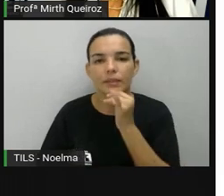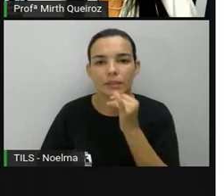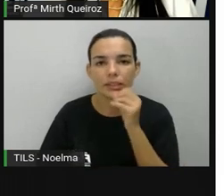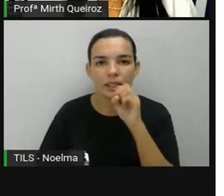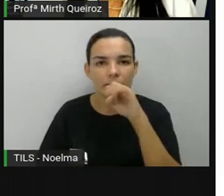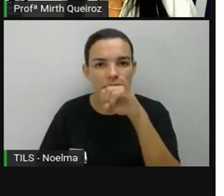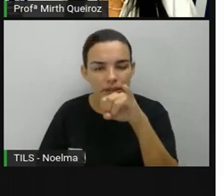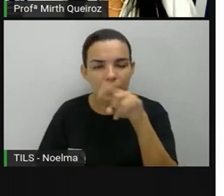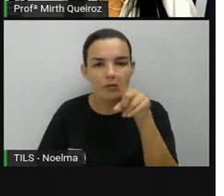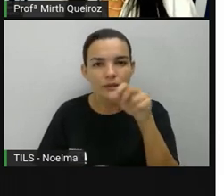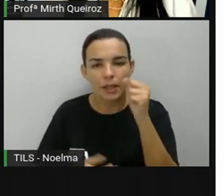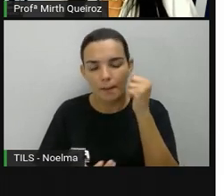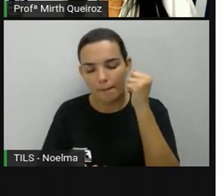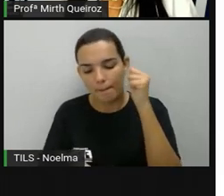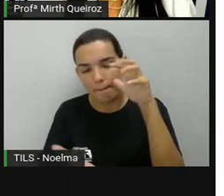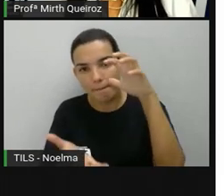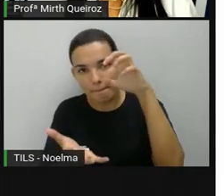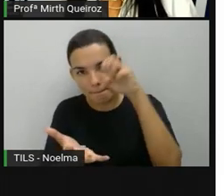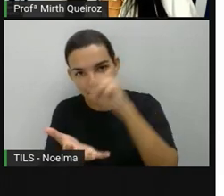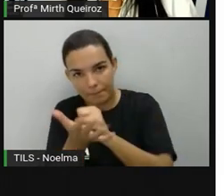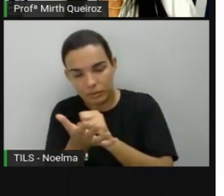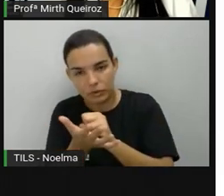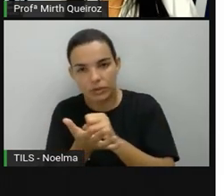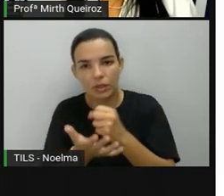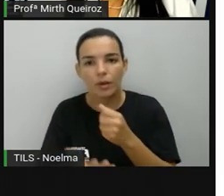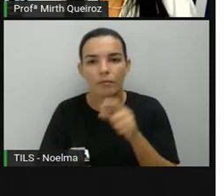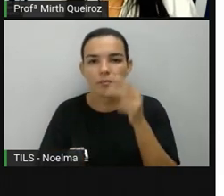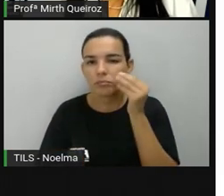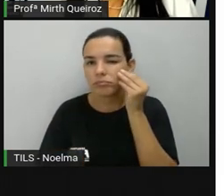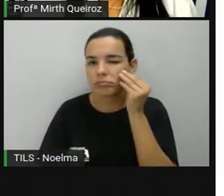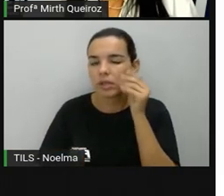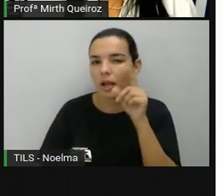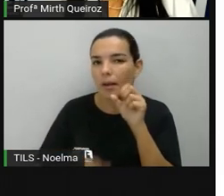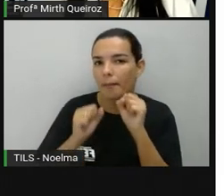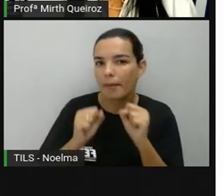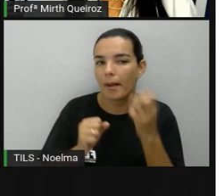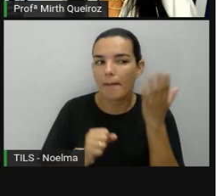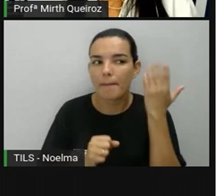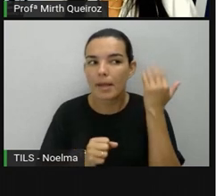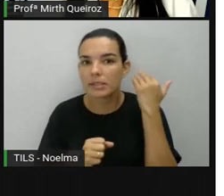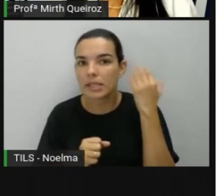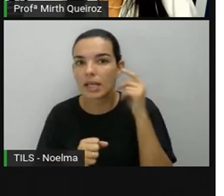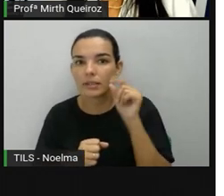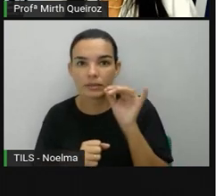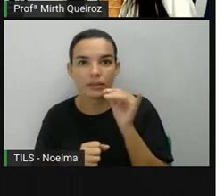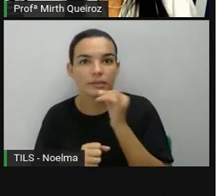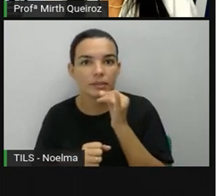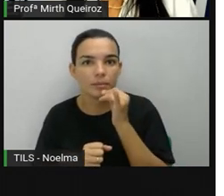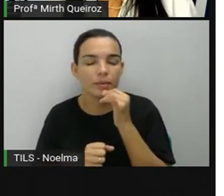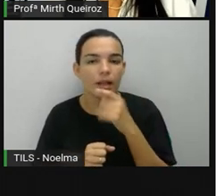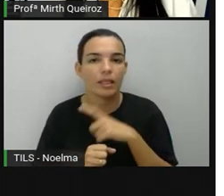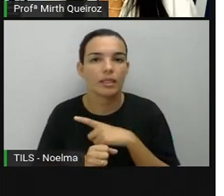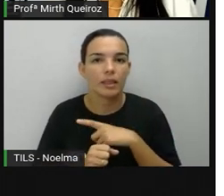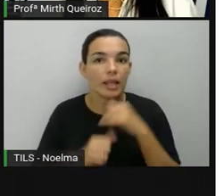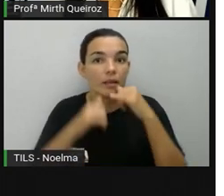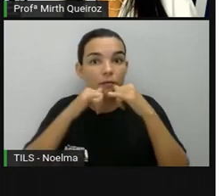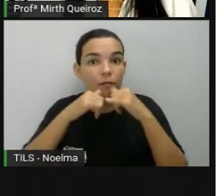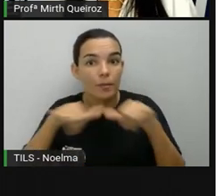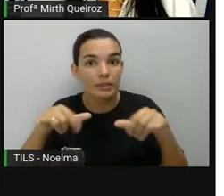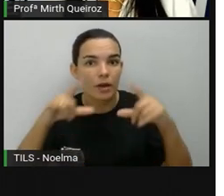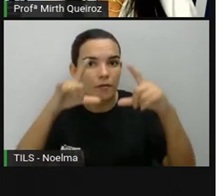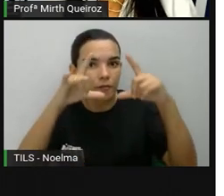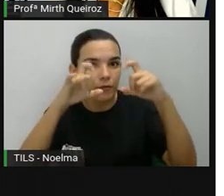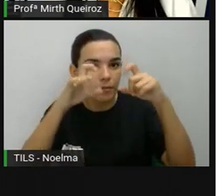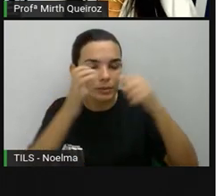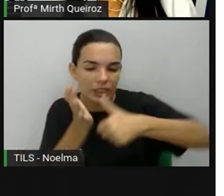para mostrar como era a sua aparência no passado, o usuário também pode expor dados, como, por exemplo, mostrar a foto